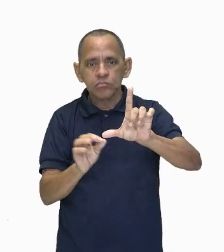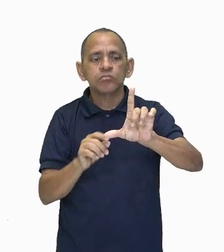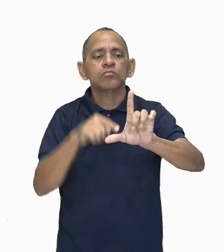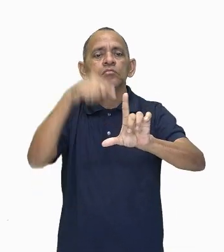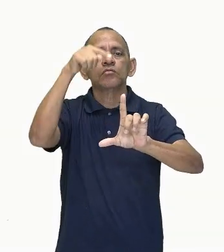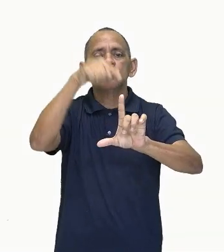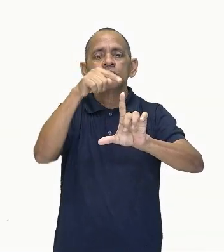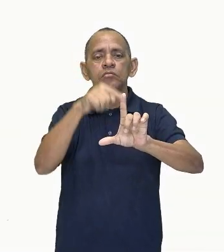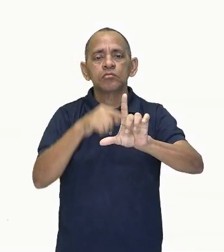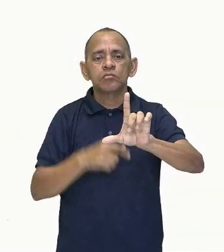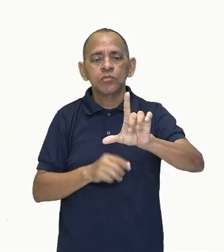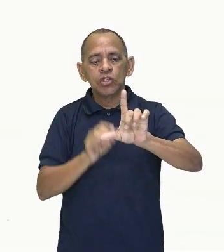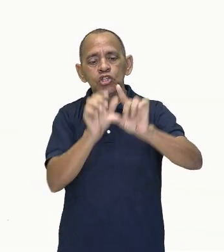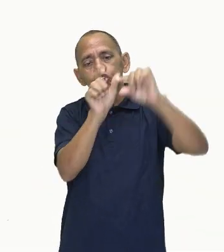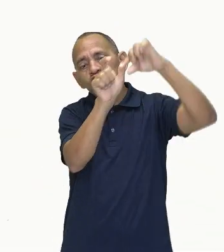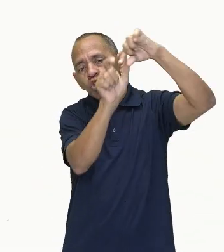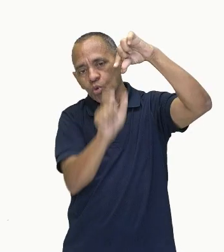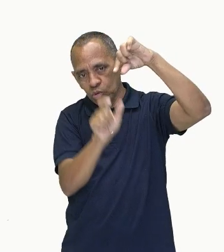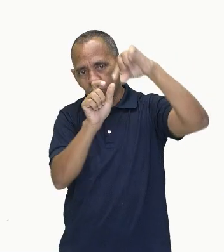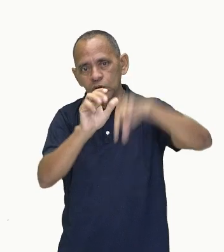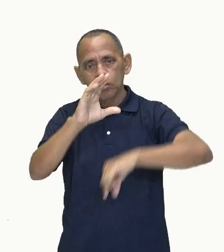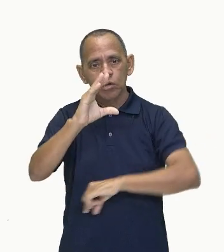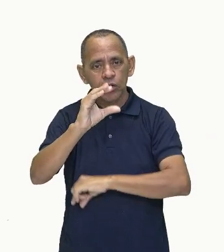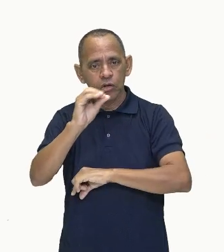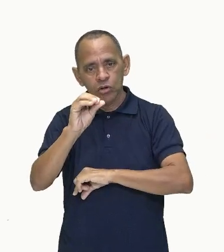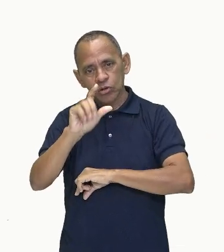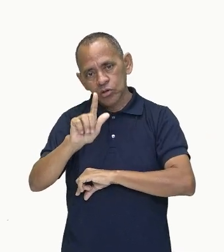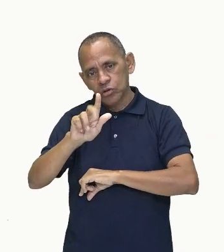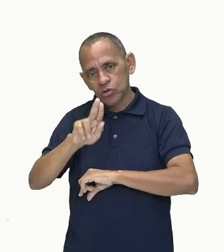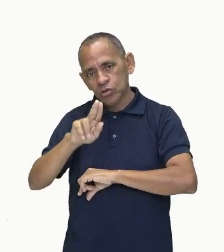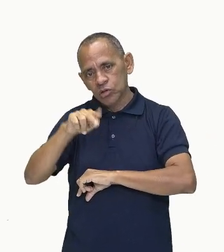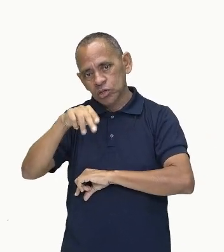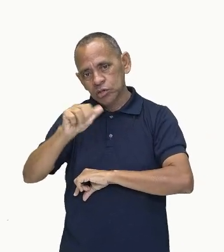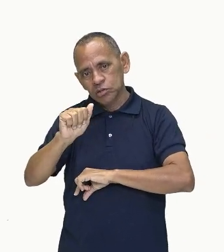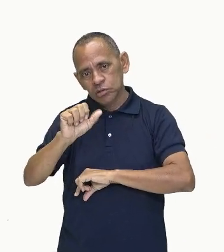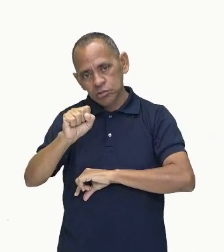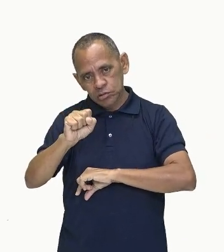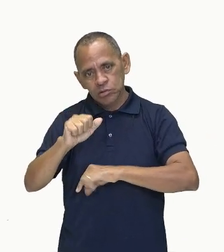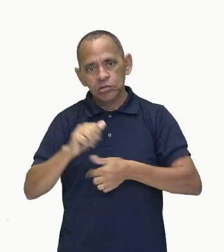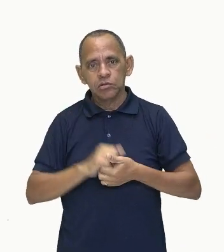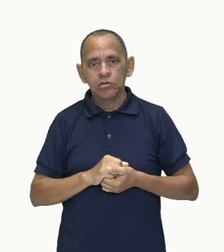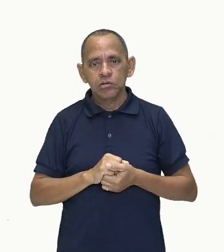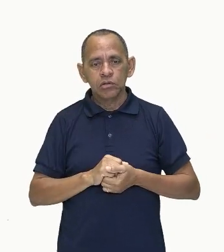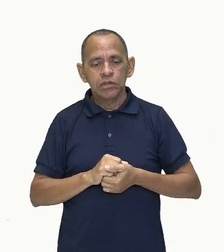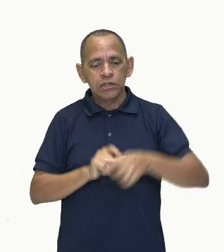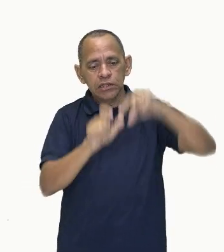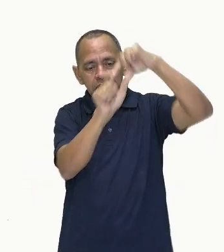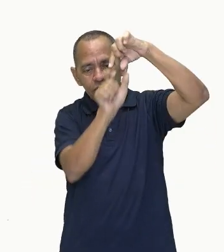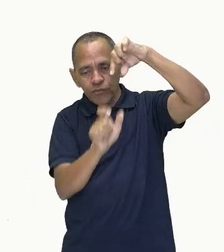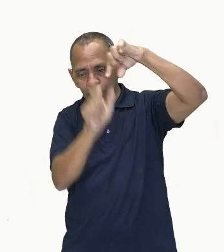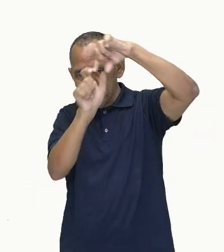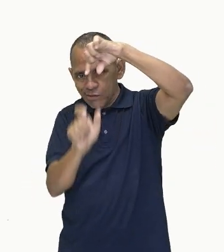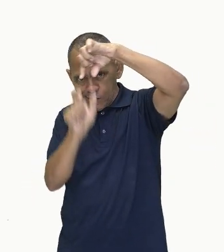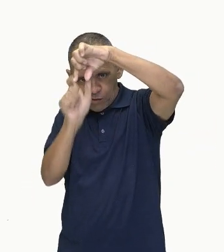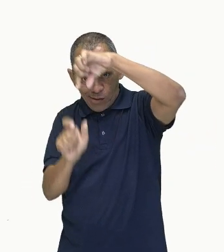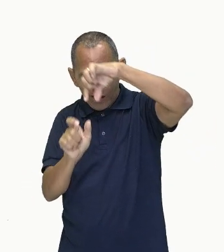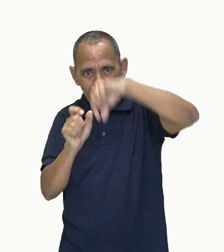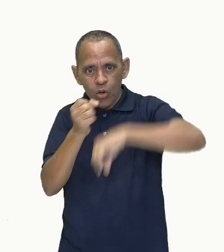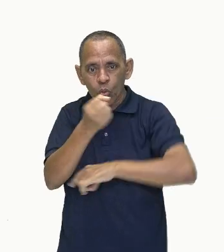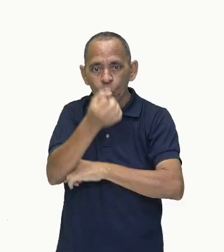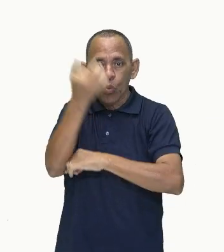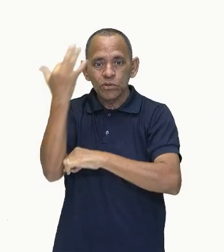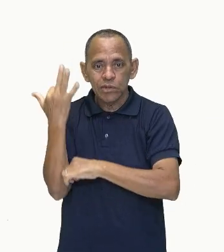de colunas, né? O que nós temos aqui na vertical são as quantidades, tá bom? Tá aqui a nossa legenda,